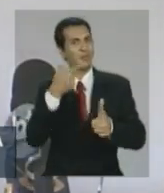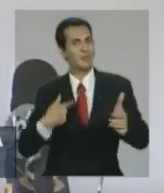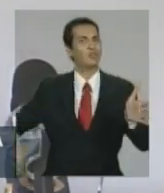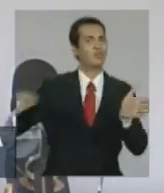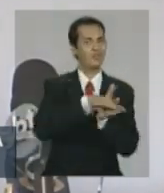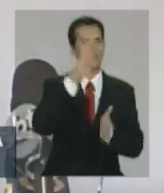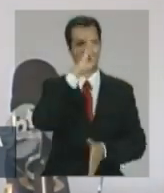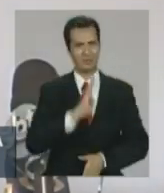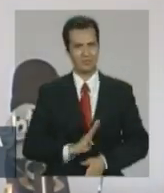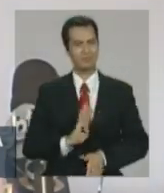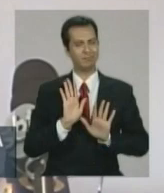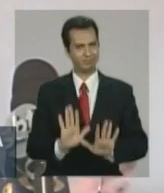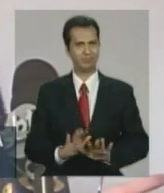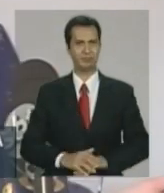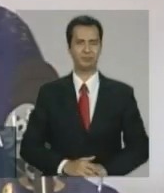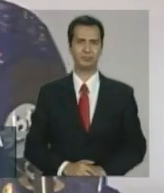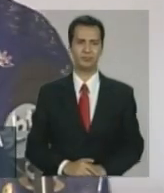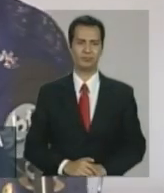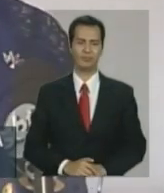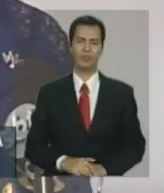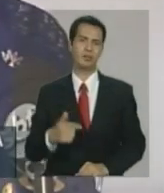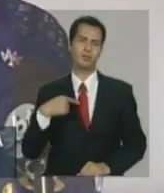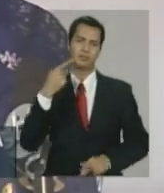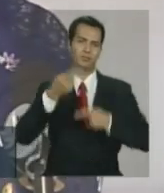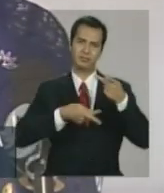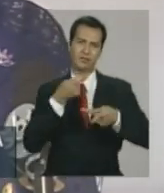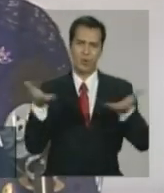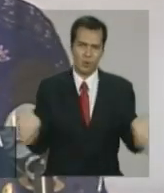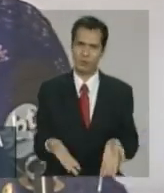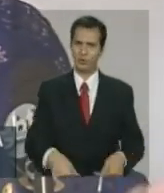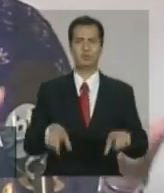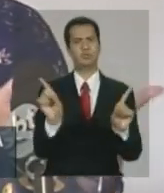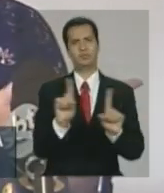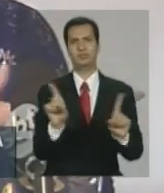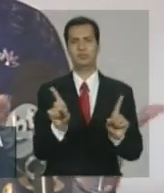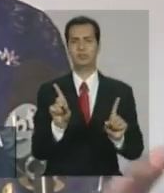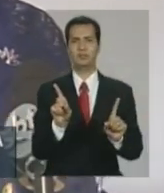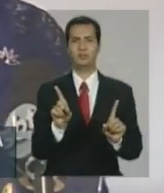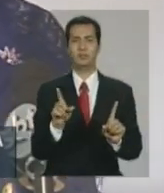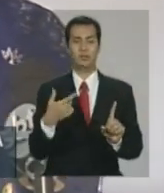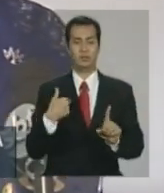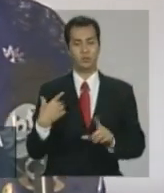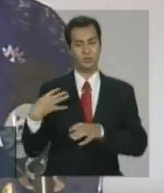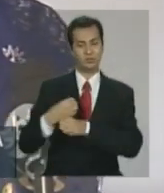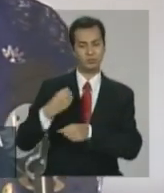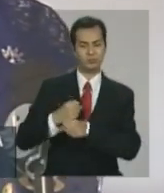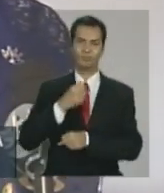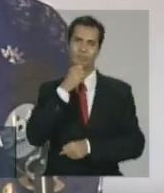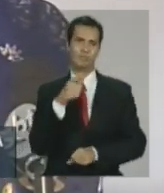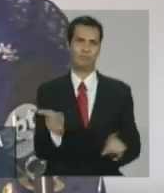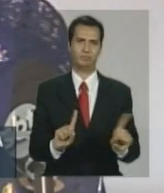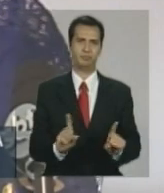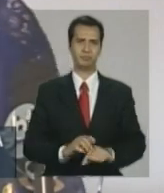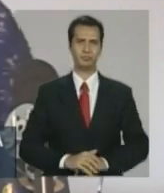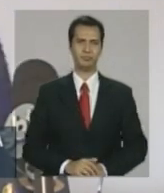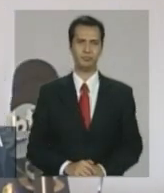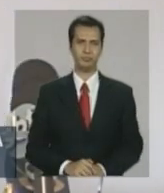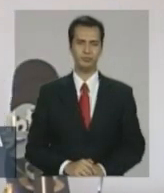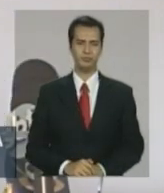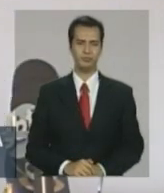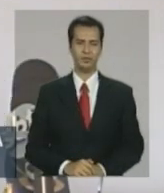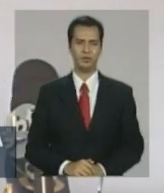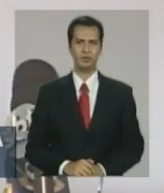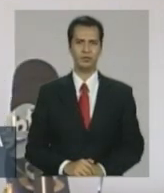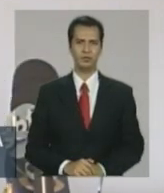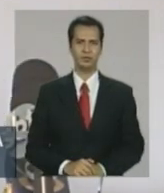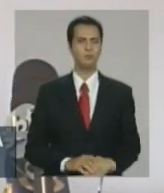calar. Pois é, mas não vou, gente, eu não vou fazer isso hoje. Eu não tenho nem os dados aqui. Alguma coisa na área de portos? Olha,